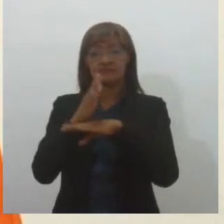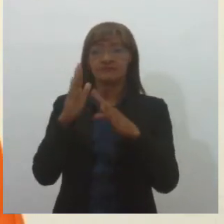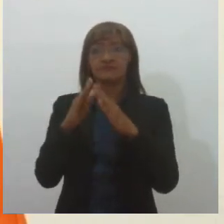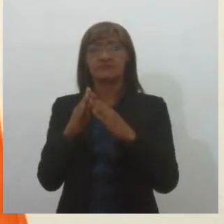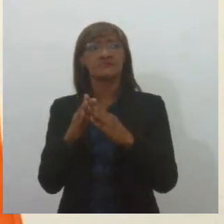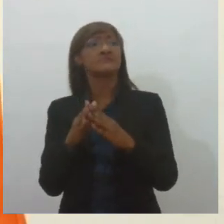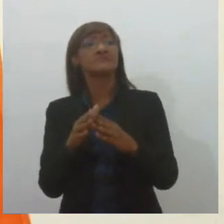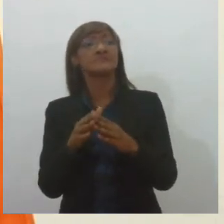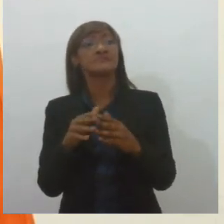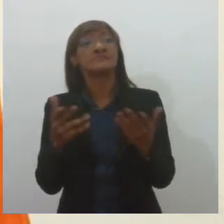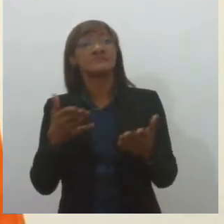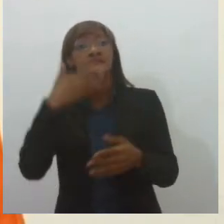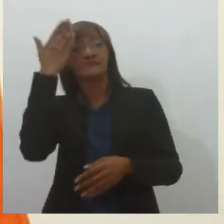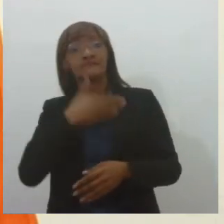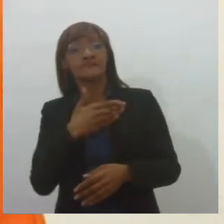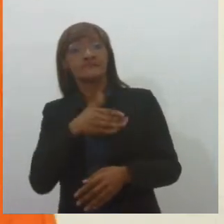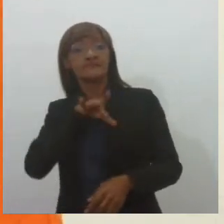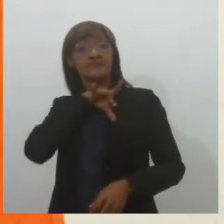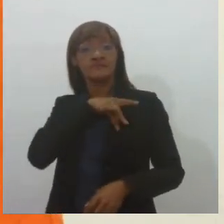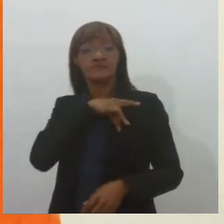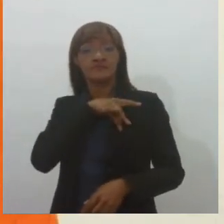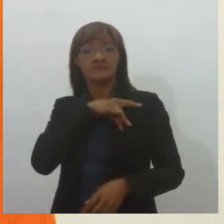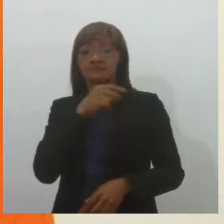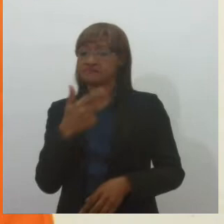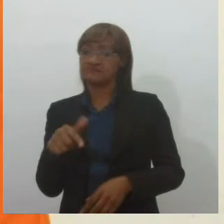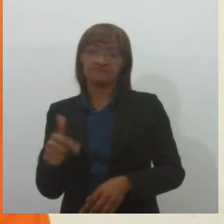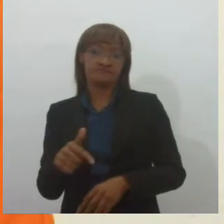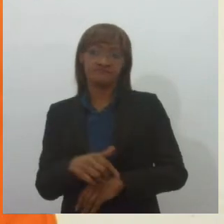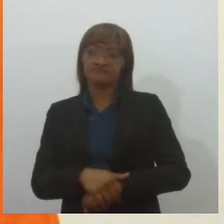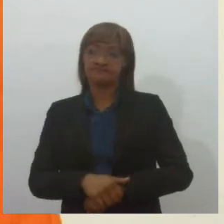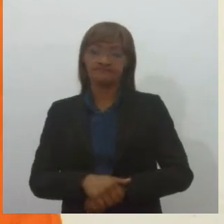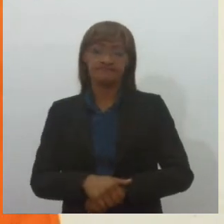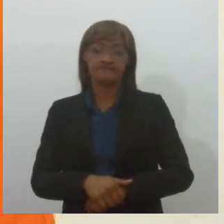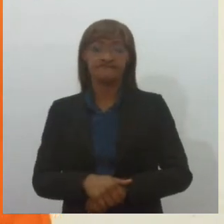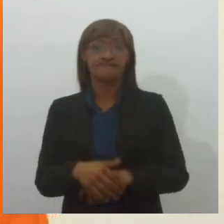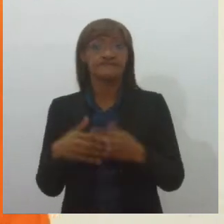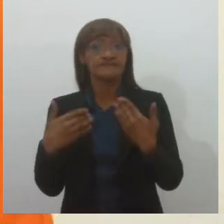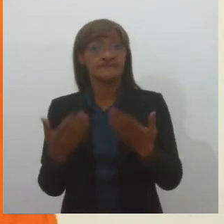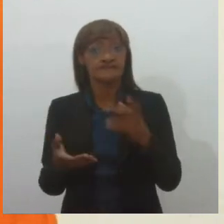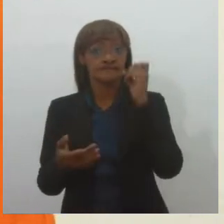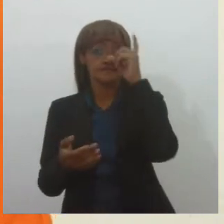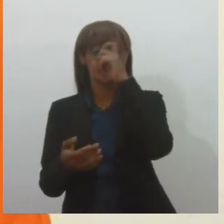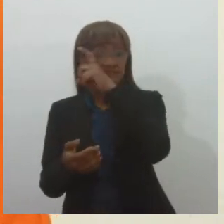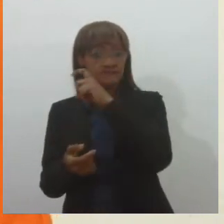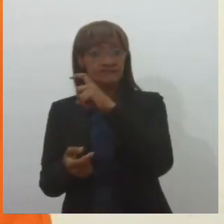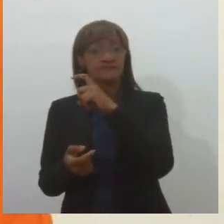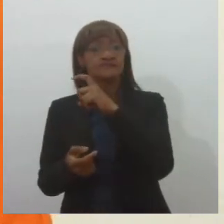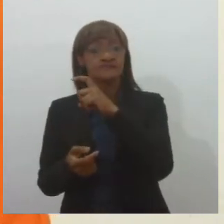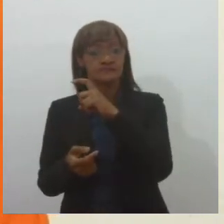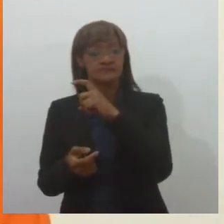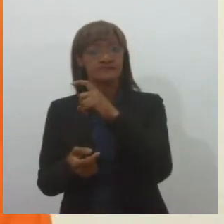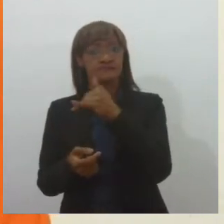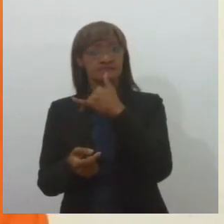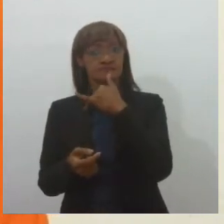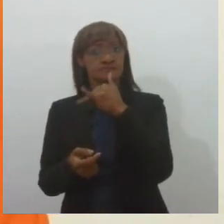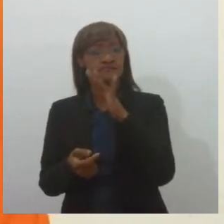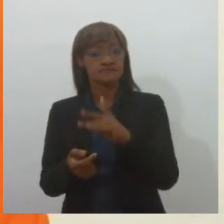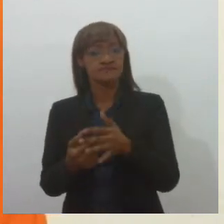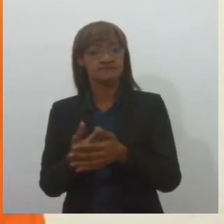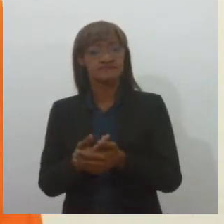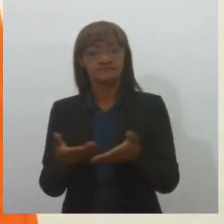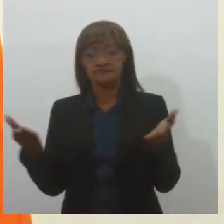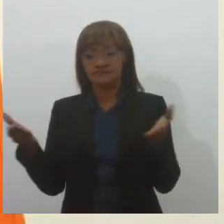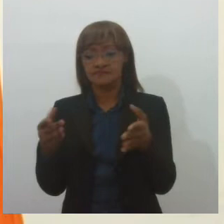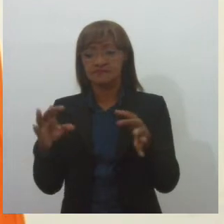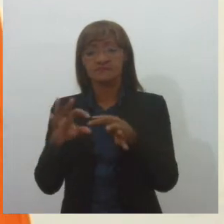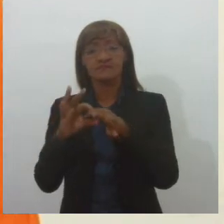de identificação cachaça farra da que a gente não tem e essa dificuldade sua imposta pelo gestor então a gente vê aqui se